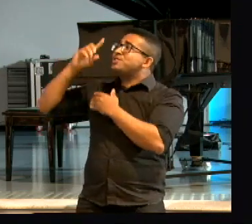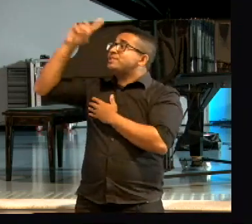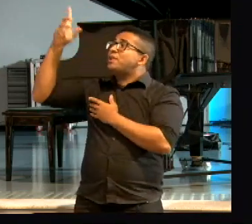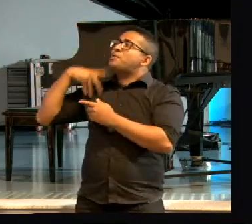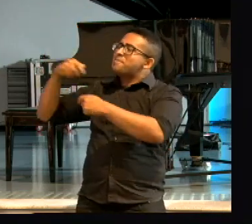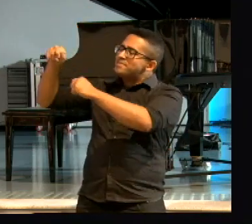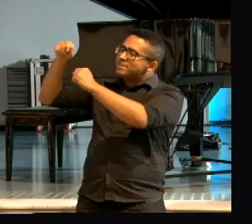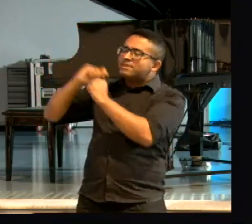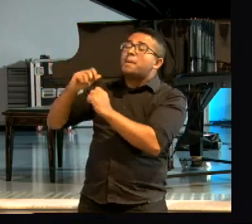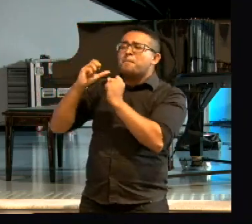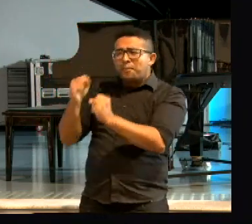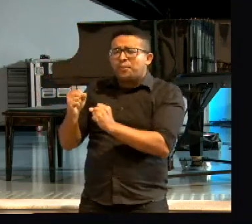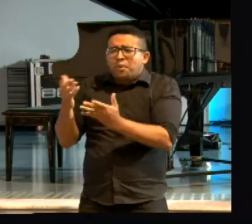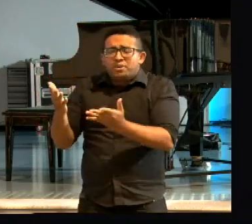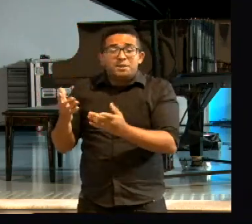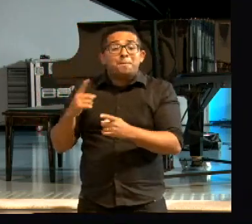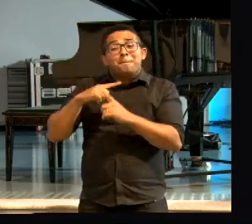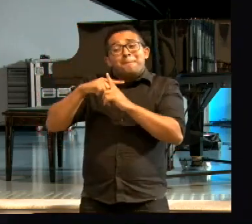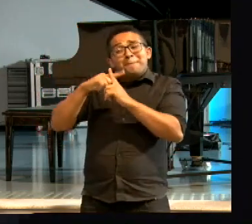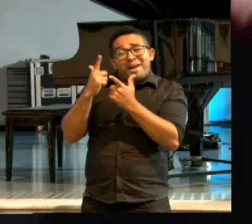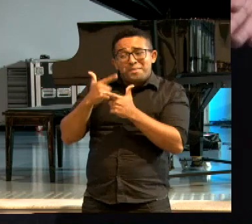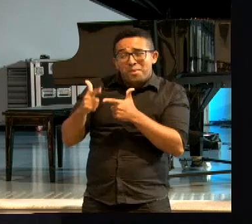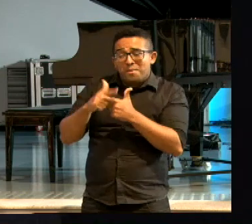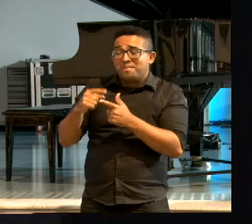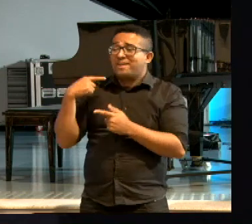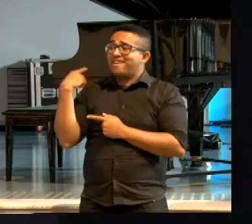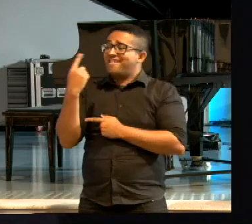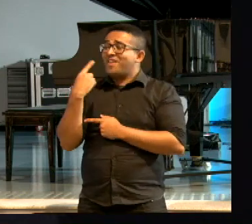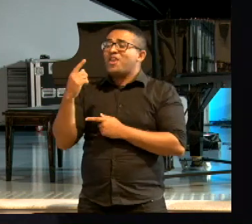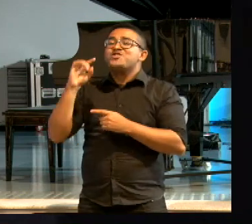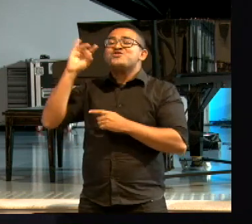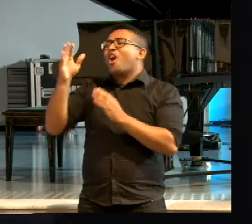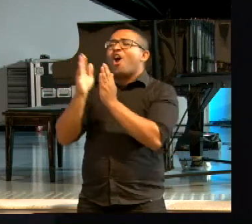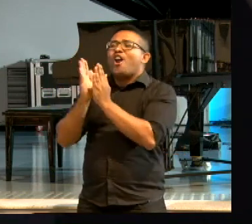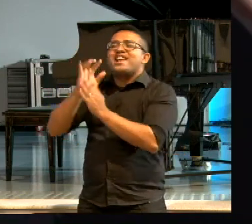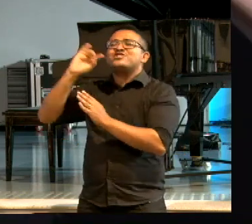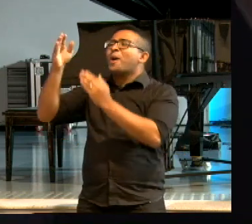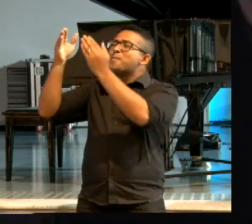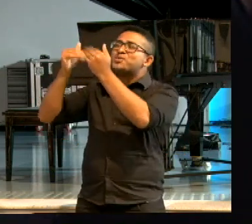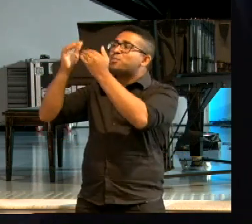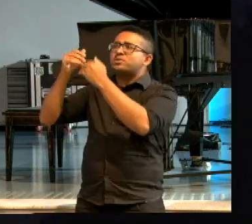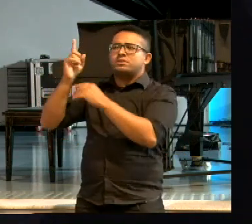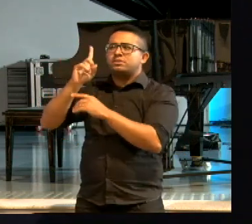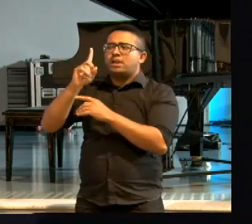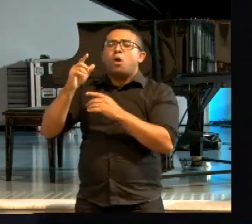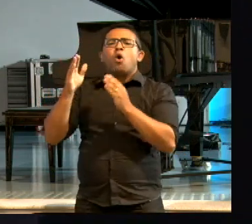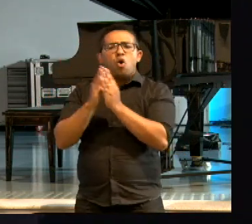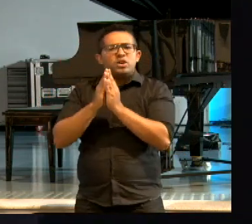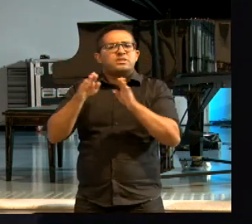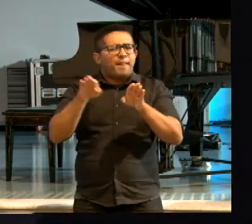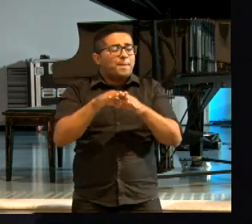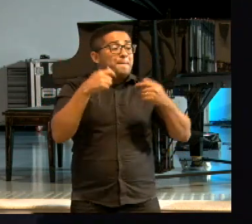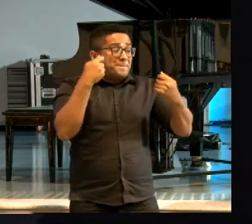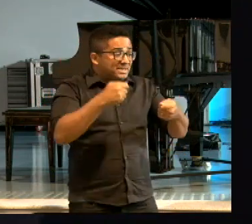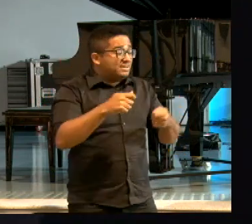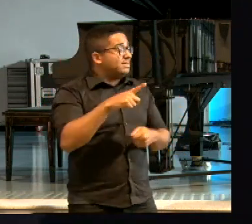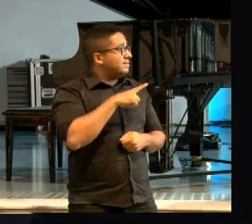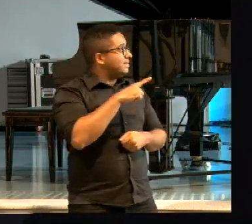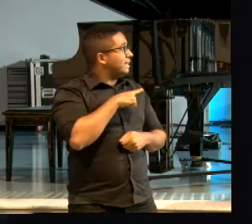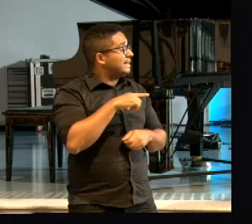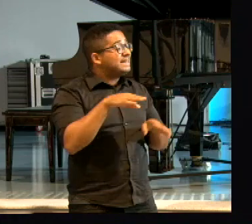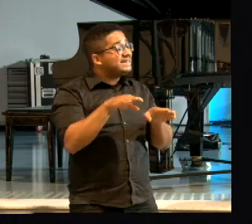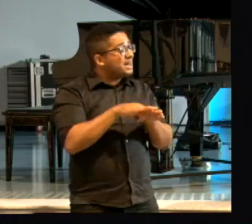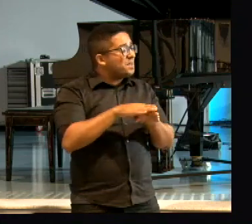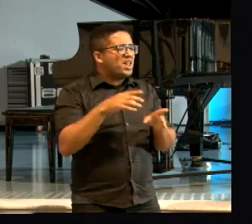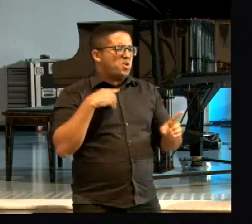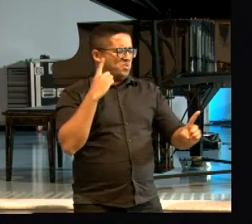você quer. O problema é quando a gente faz da definição de oração só isso. Oração também deveria ser, em contrapartida, o meio